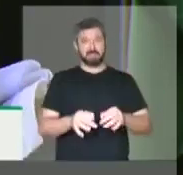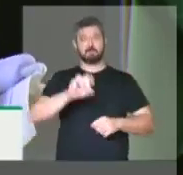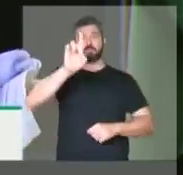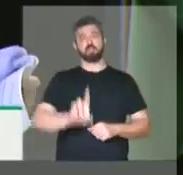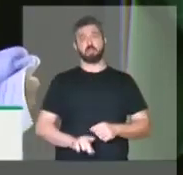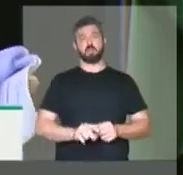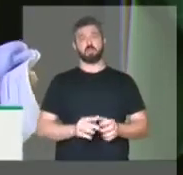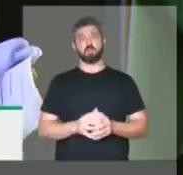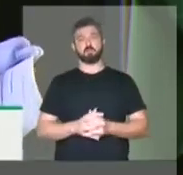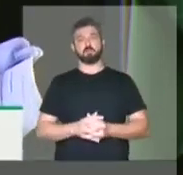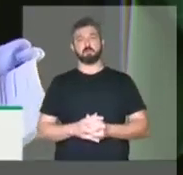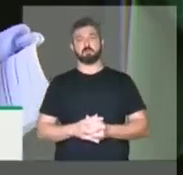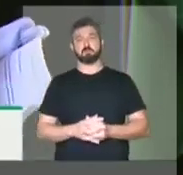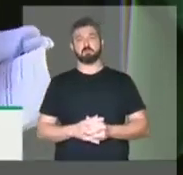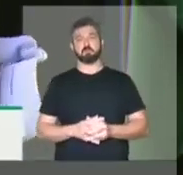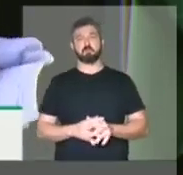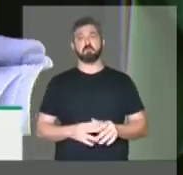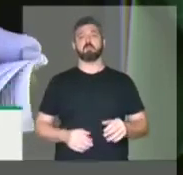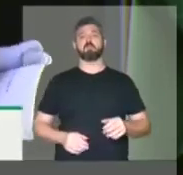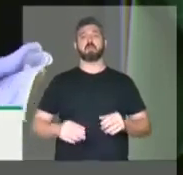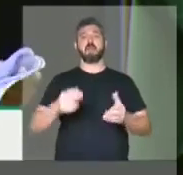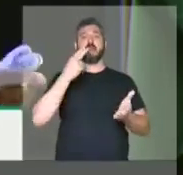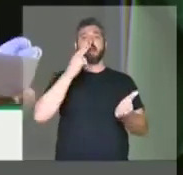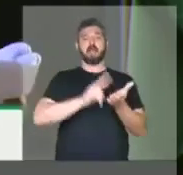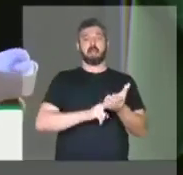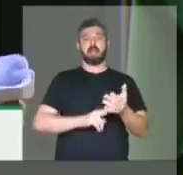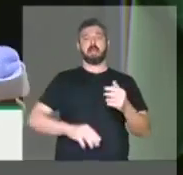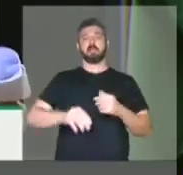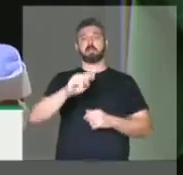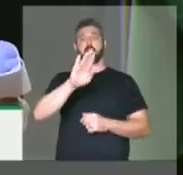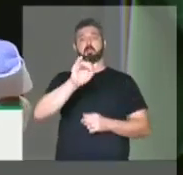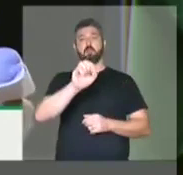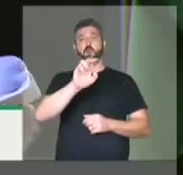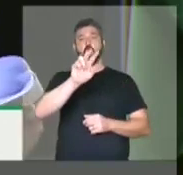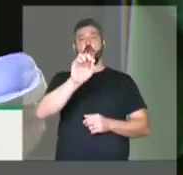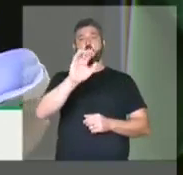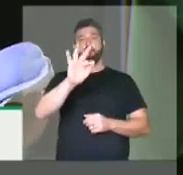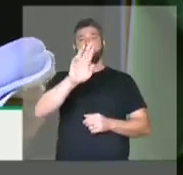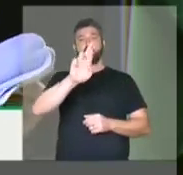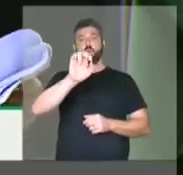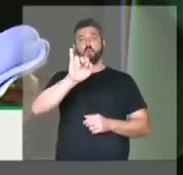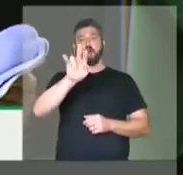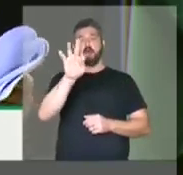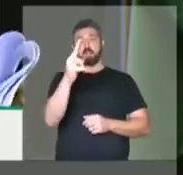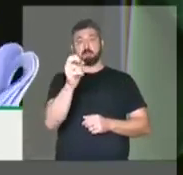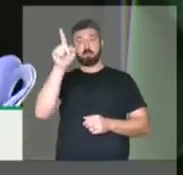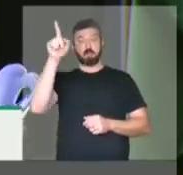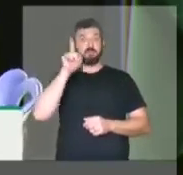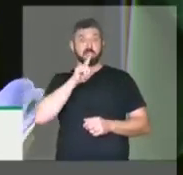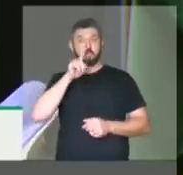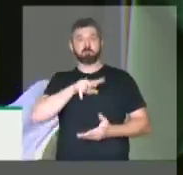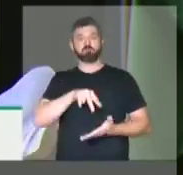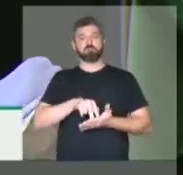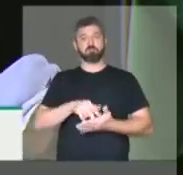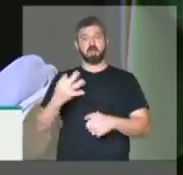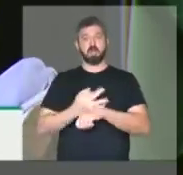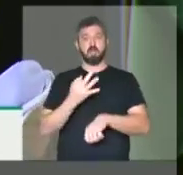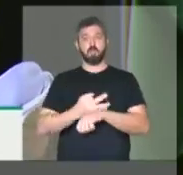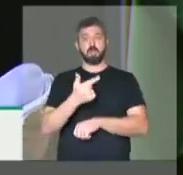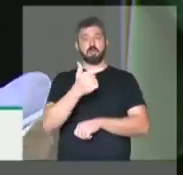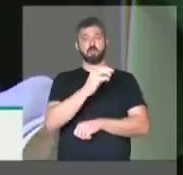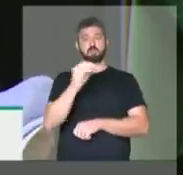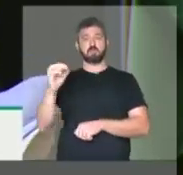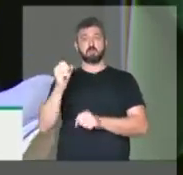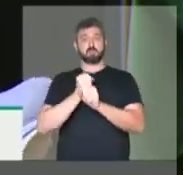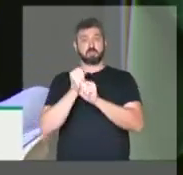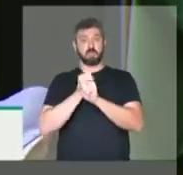sobre direitos. A famosa Carta de Direitos, Bill of Rights, e ela, a Constituição americana, resiste há mais de